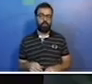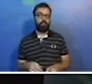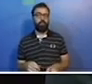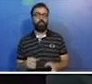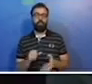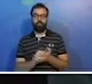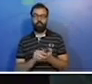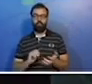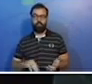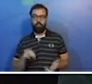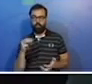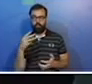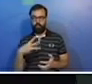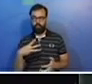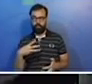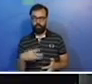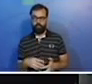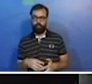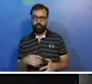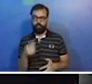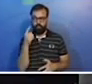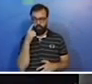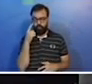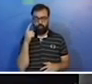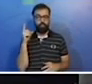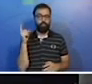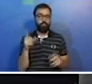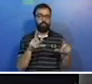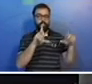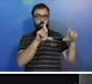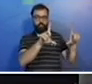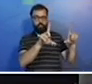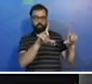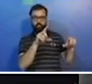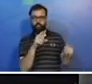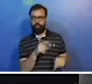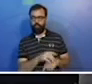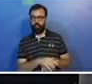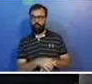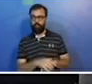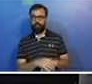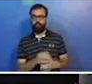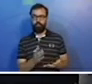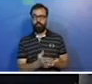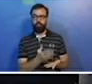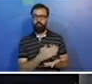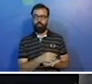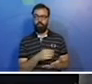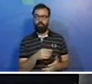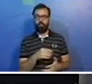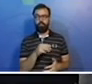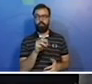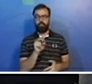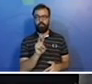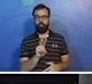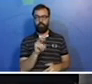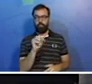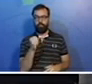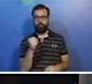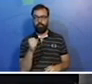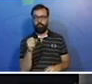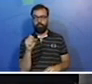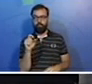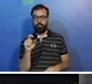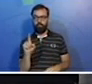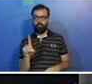caderno. Retorne a imagem da teia alimentar da página 281. Essa imagem aqui,